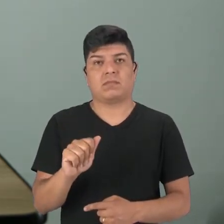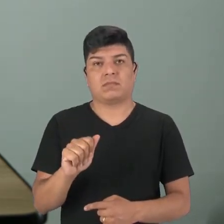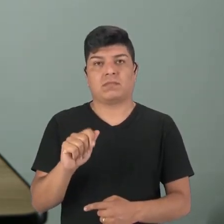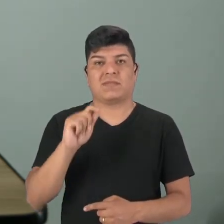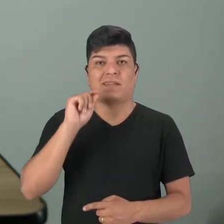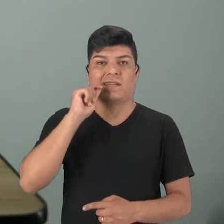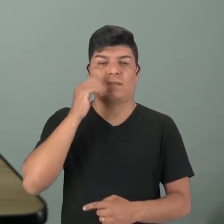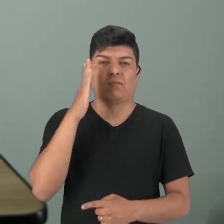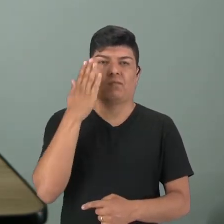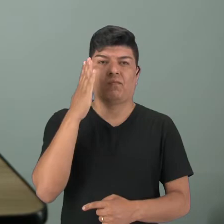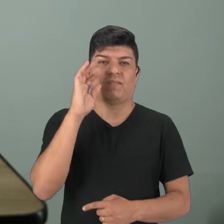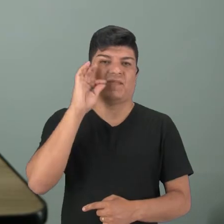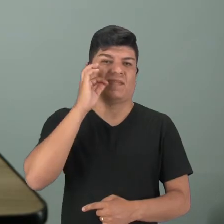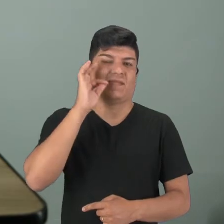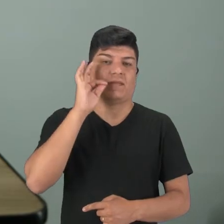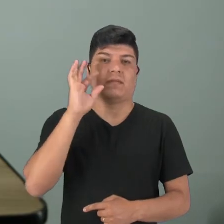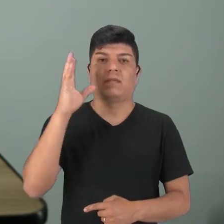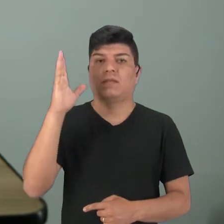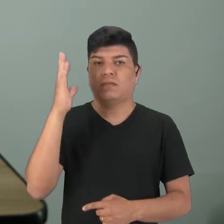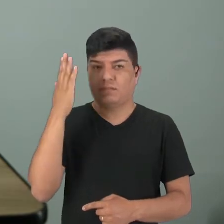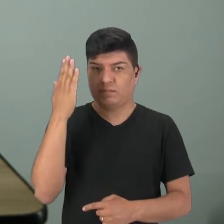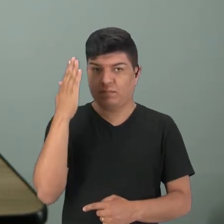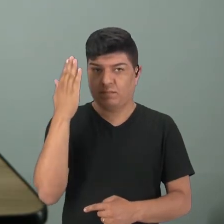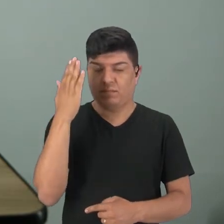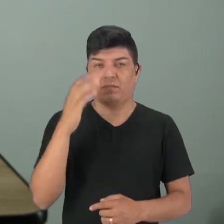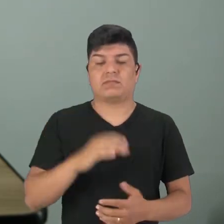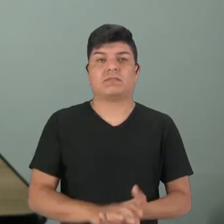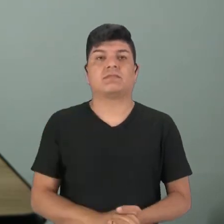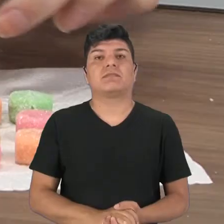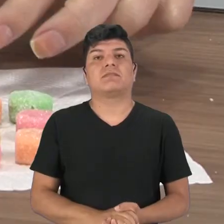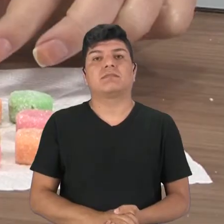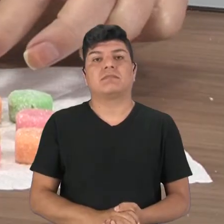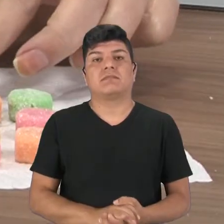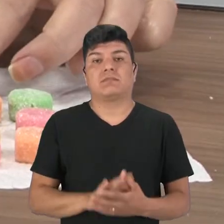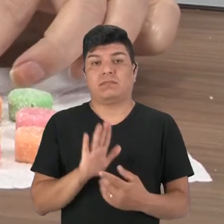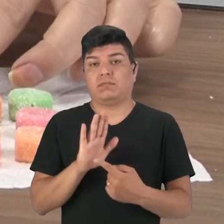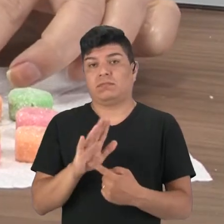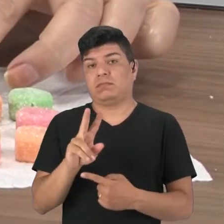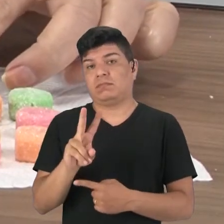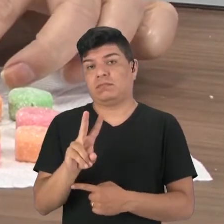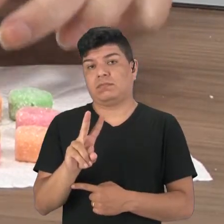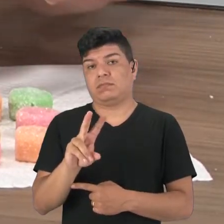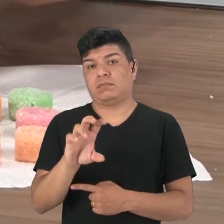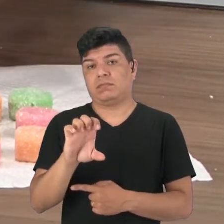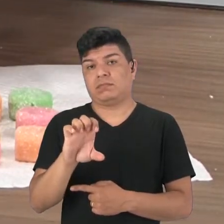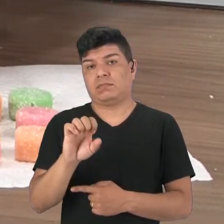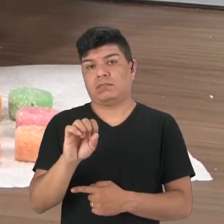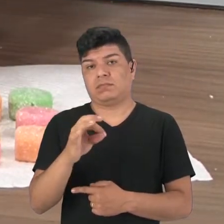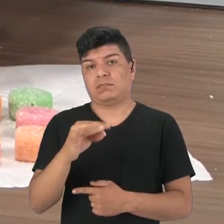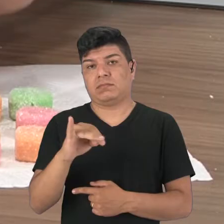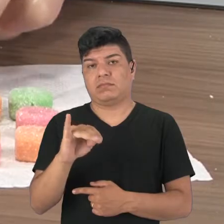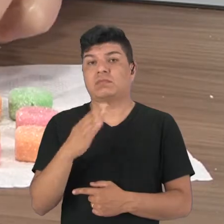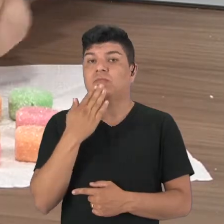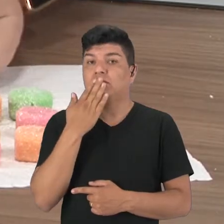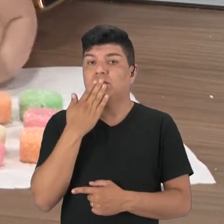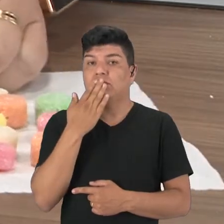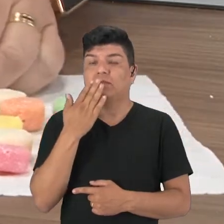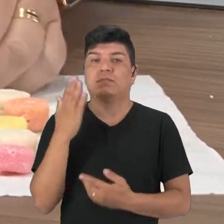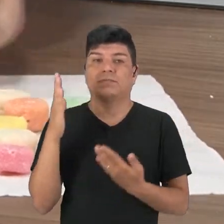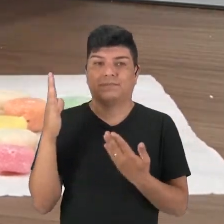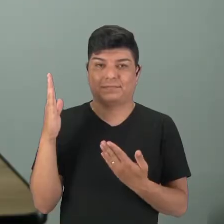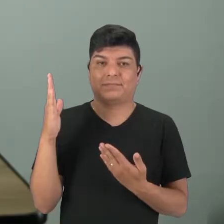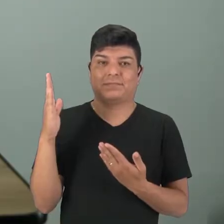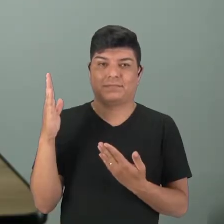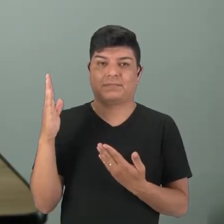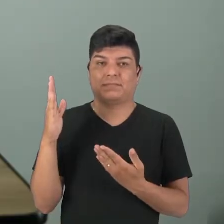de dente, certinho? Nós vamos usar o palito de dente. E para representar as vértices, nós vamos usar a jujubinha, tá bom?